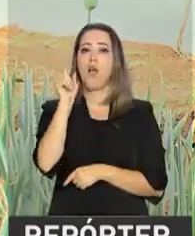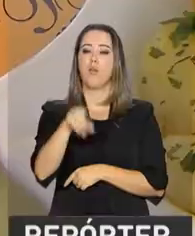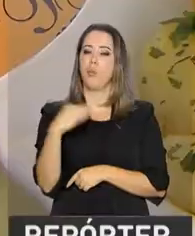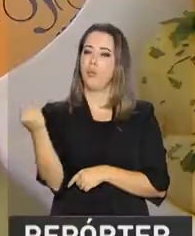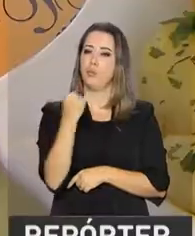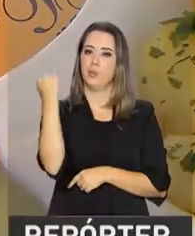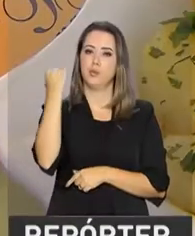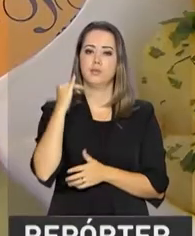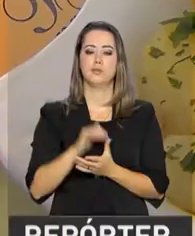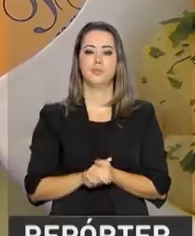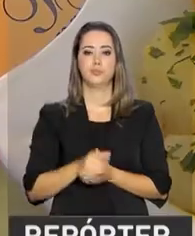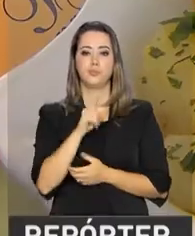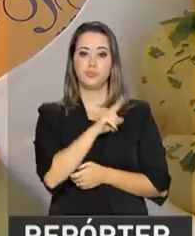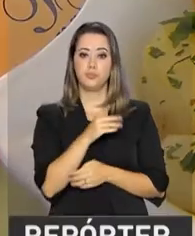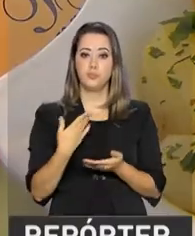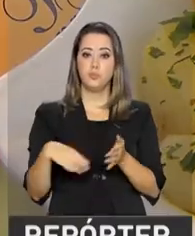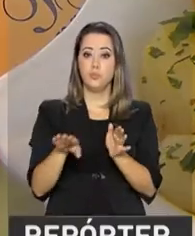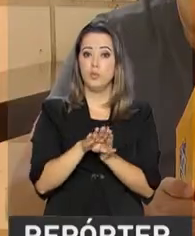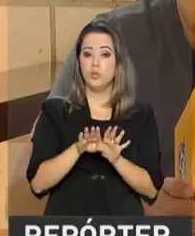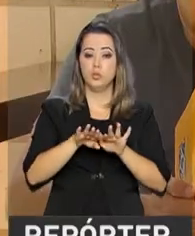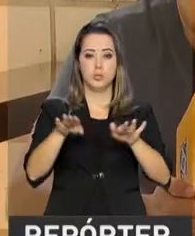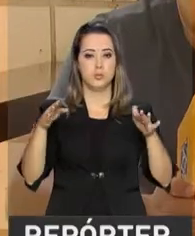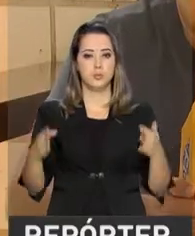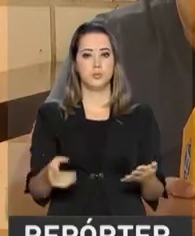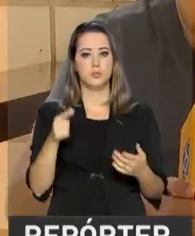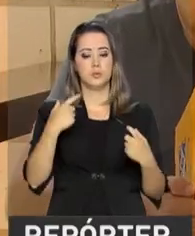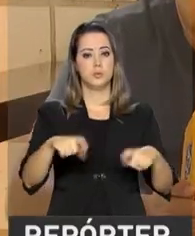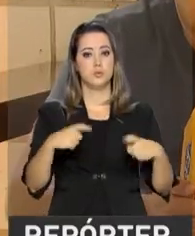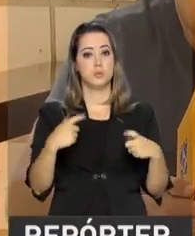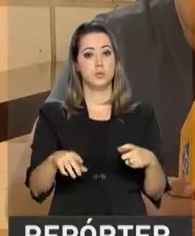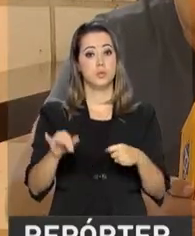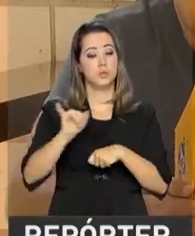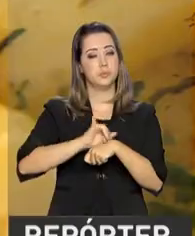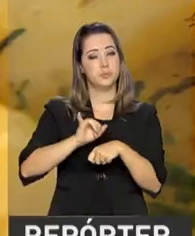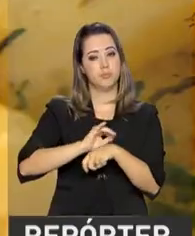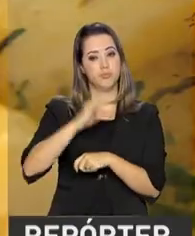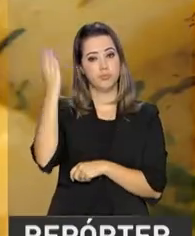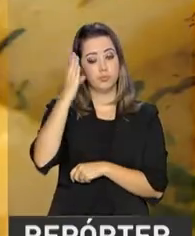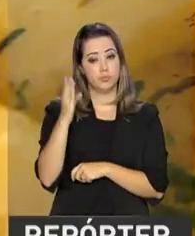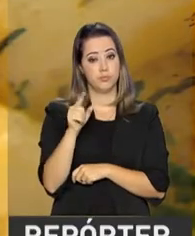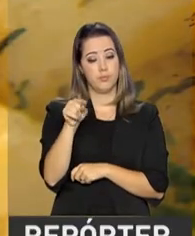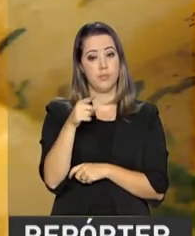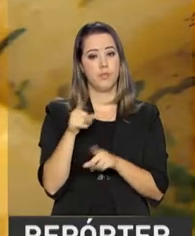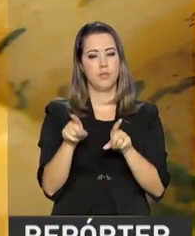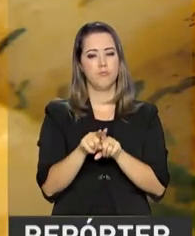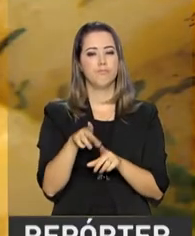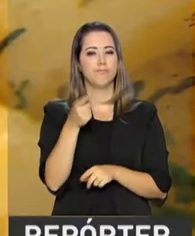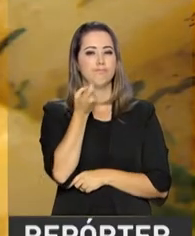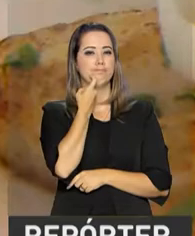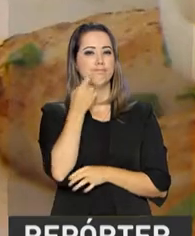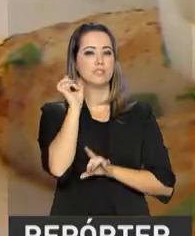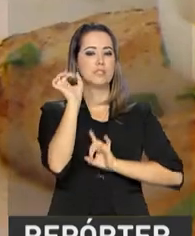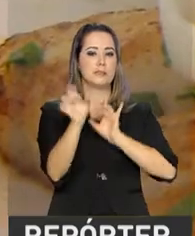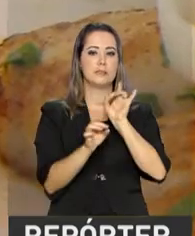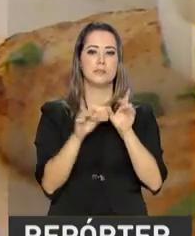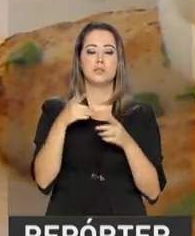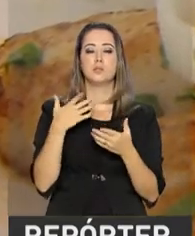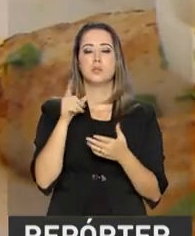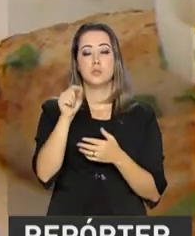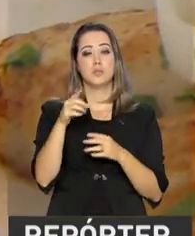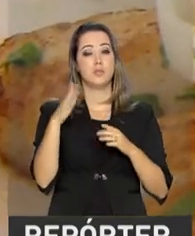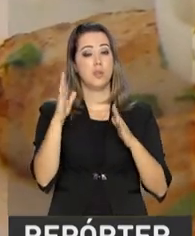fundamental do tanque direto para a mesa neste restaurante da capital federal o peixe é a especialidade da casa sempre